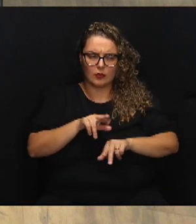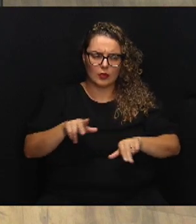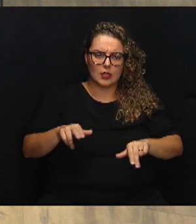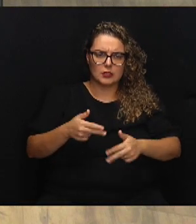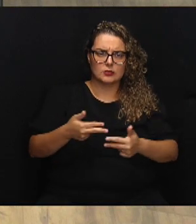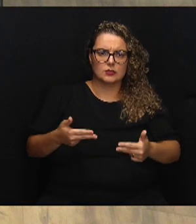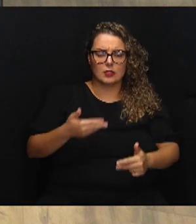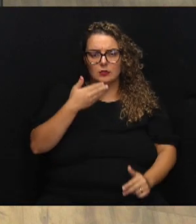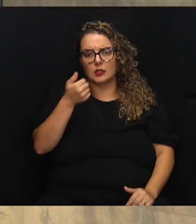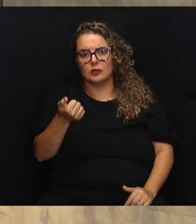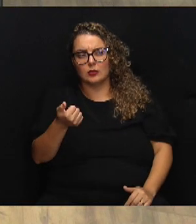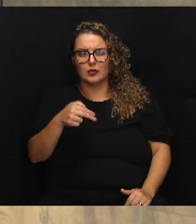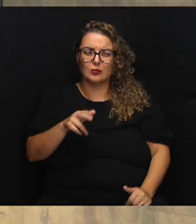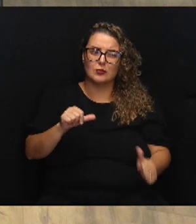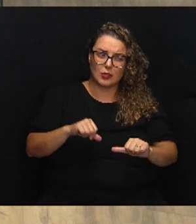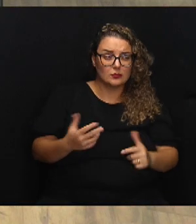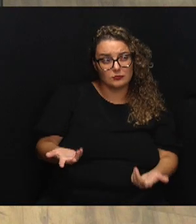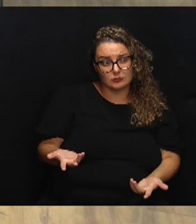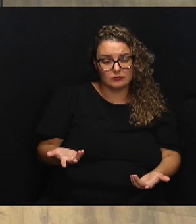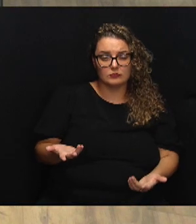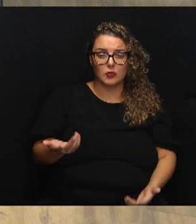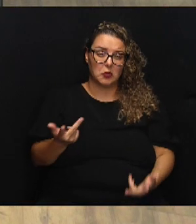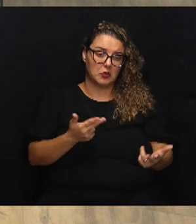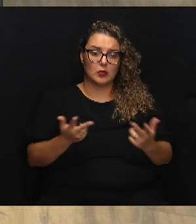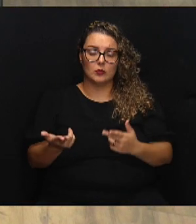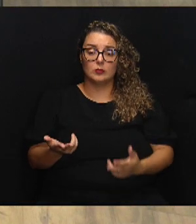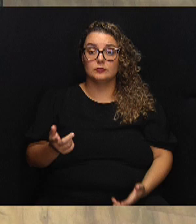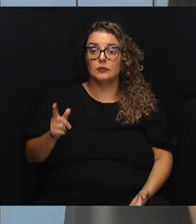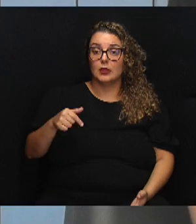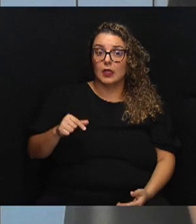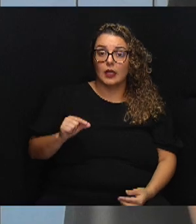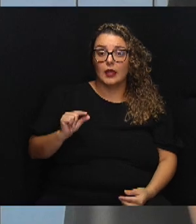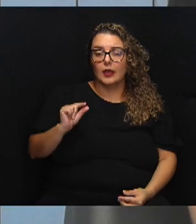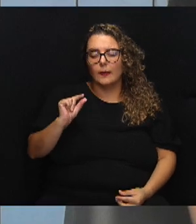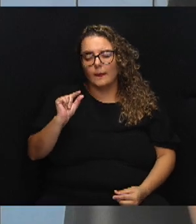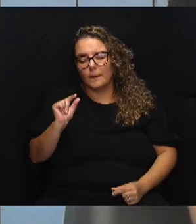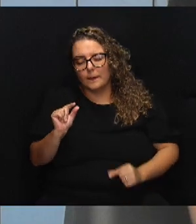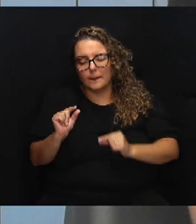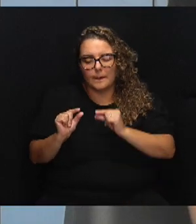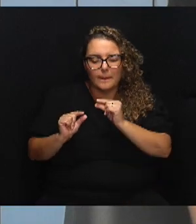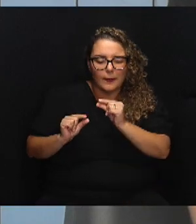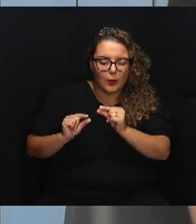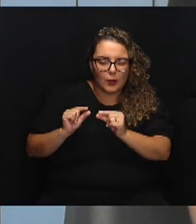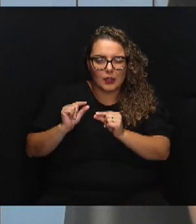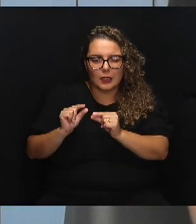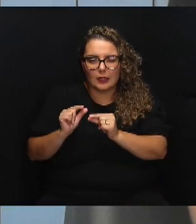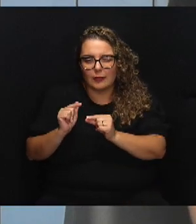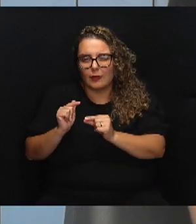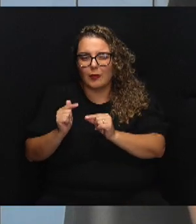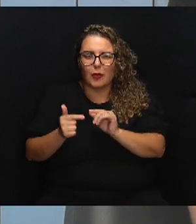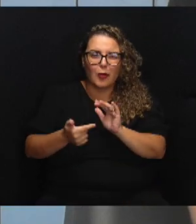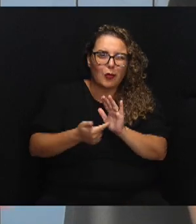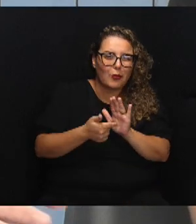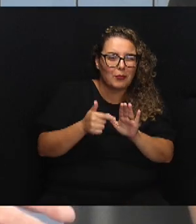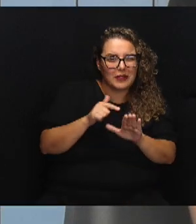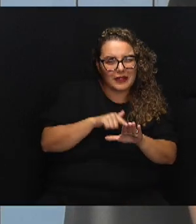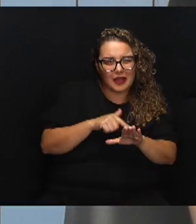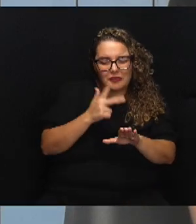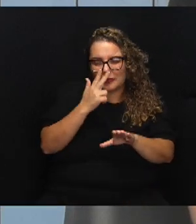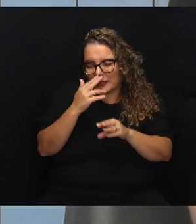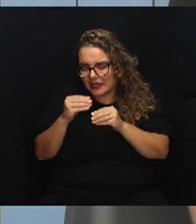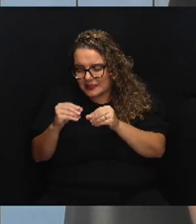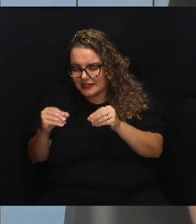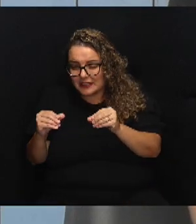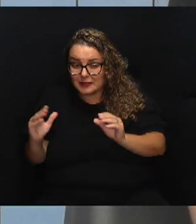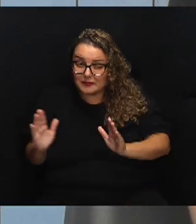melhor, pior? Assim, é um grão de areia frente ao oceano, porque é muito animal abandonado. Do ano passado para